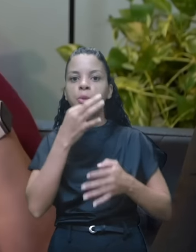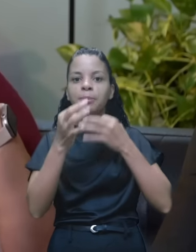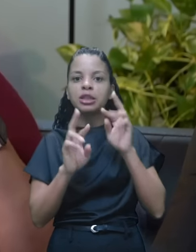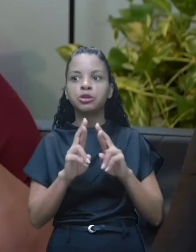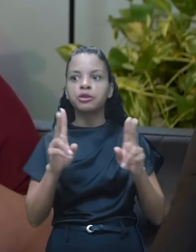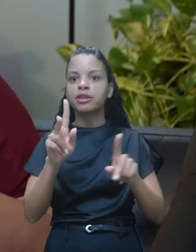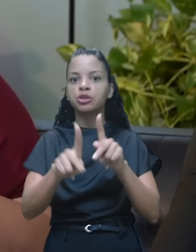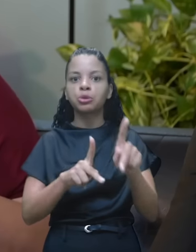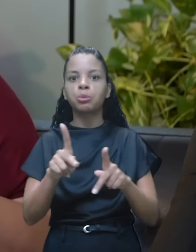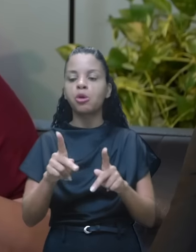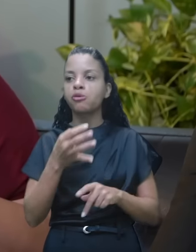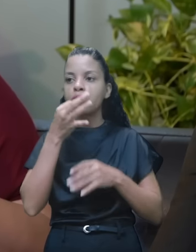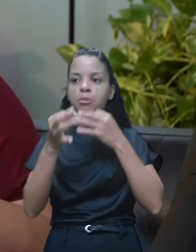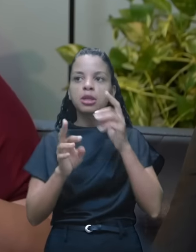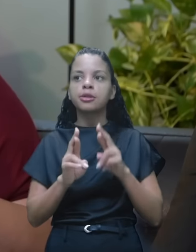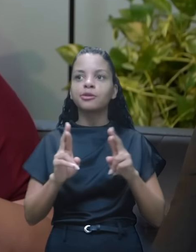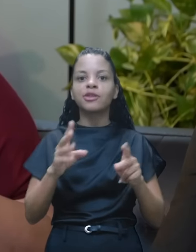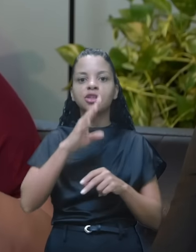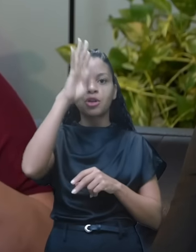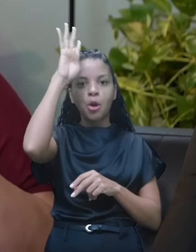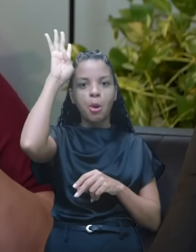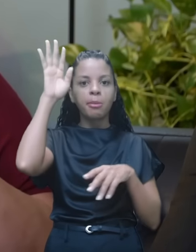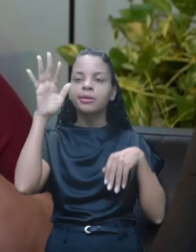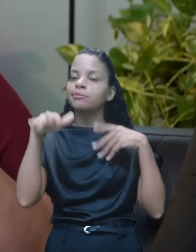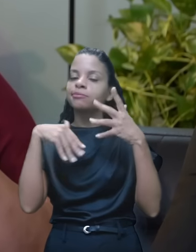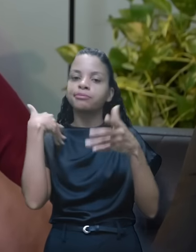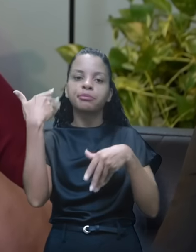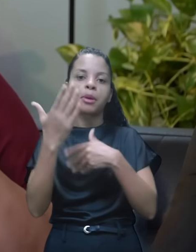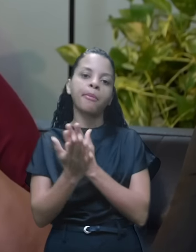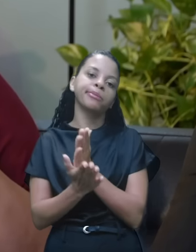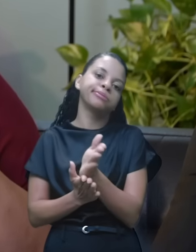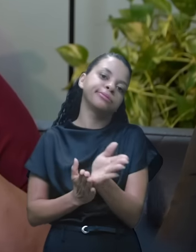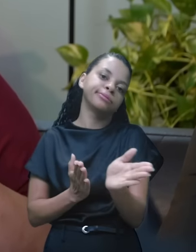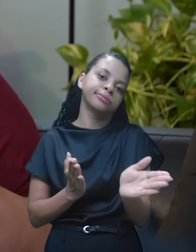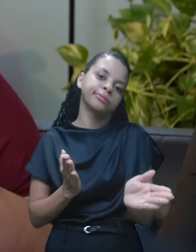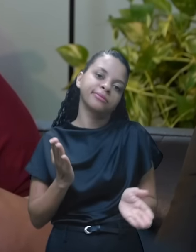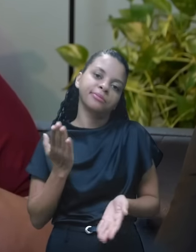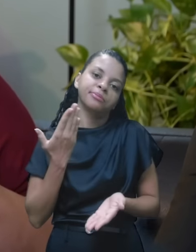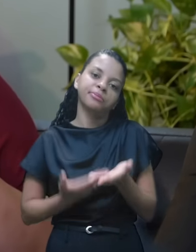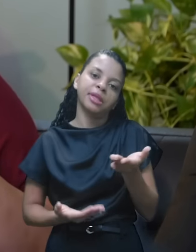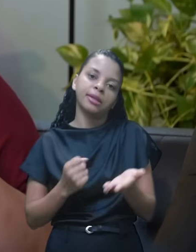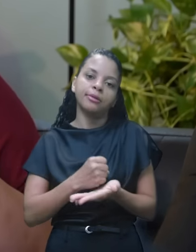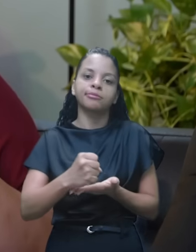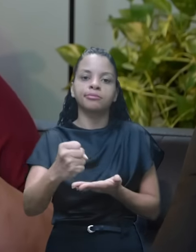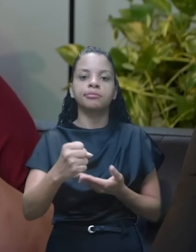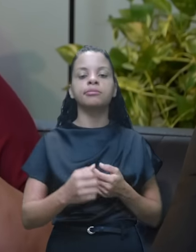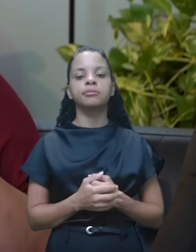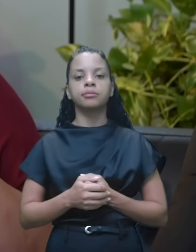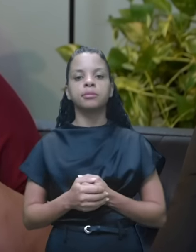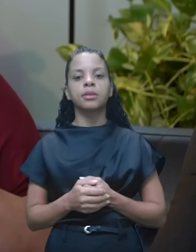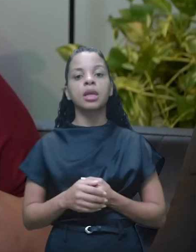agradar a todo mundo e no final ele se perde. E é uma pena o que acontece com Pôncio Pilatos. Tem inclusive um